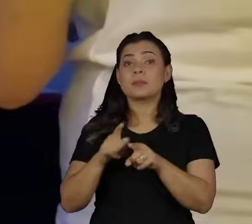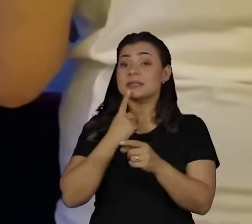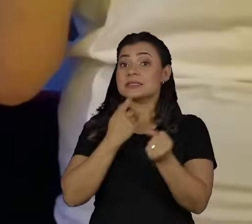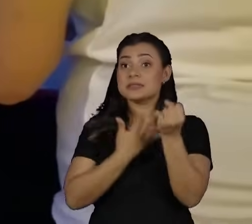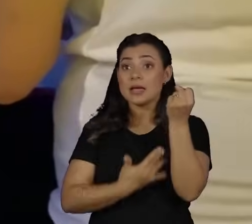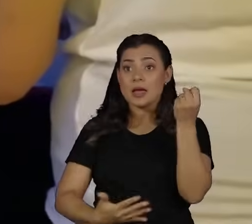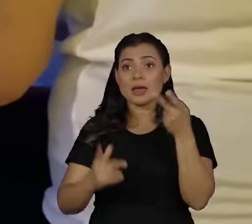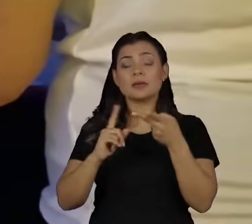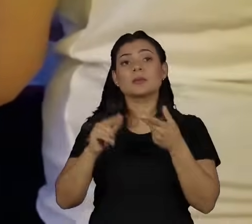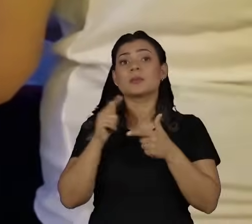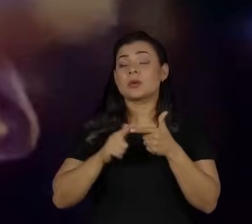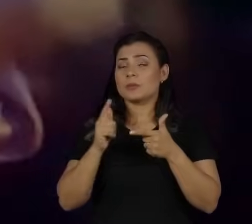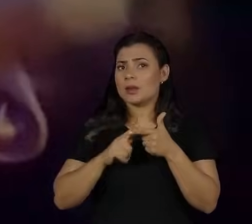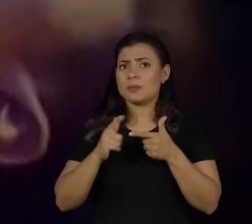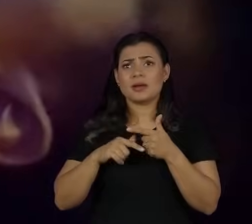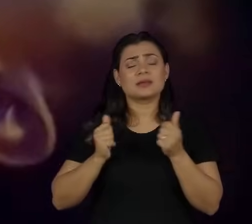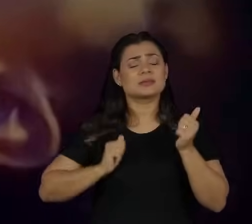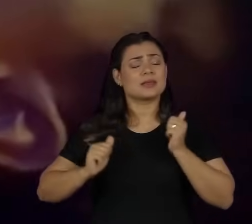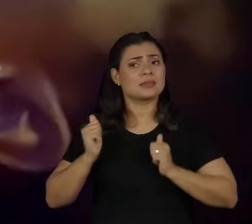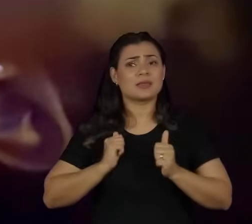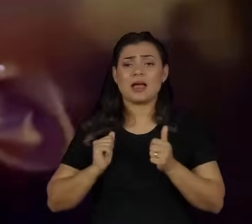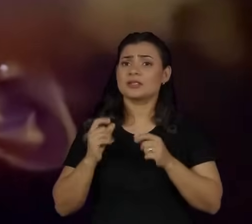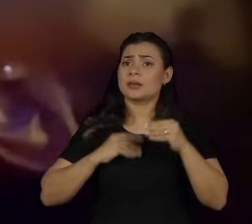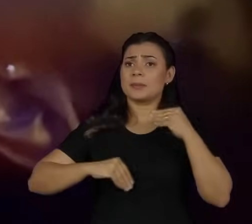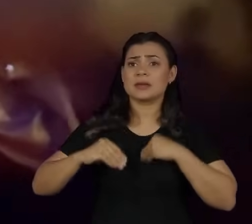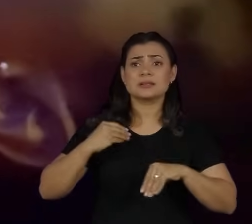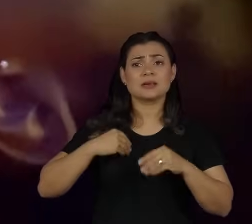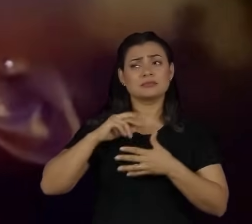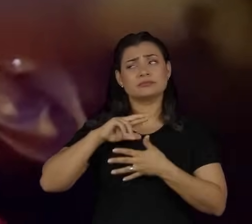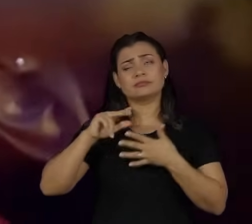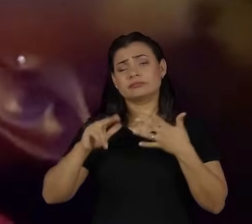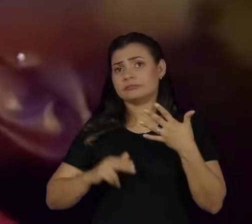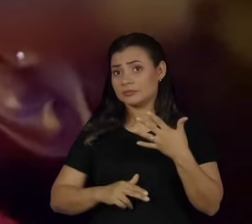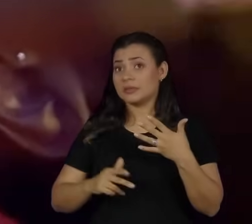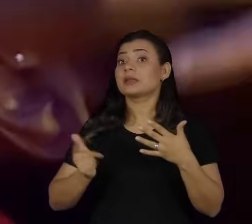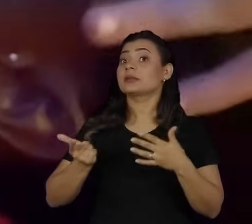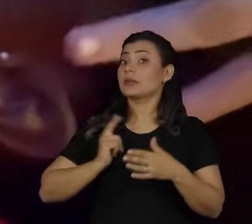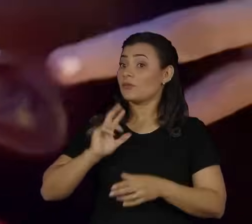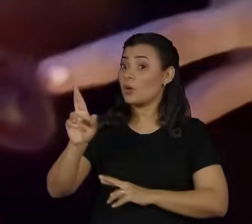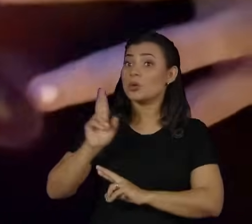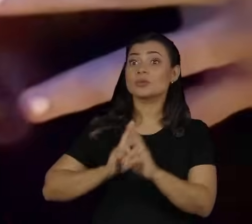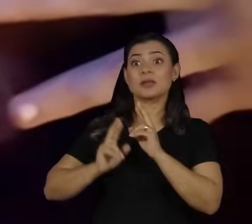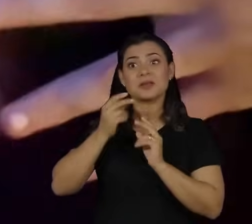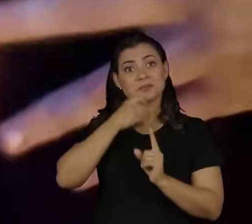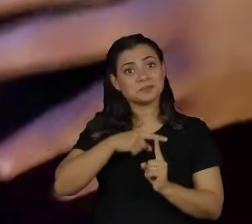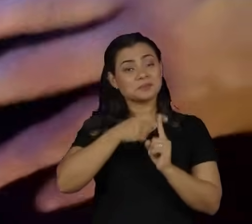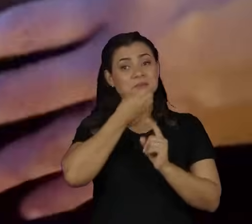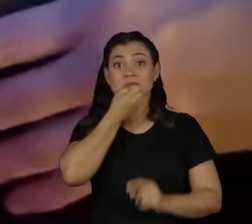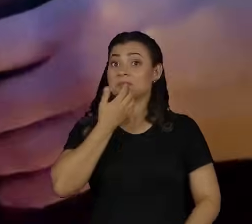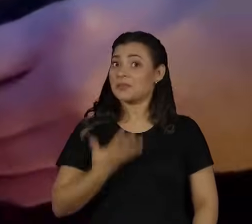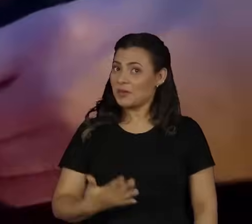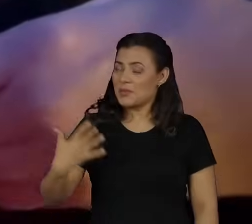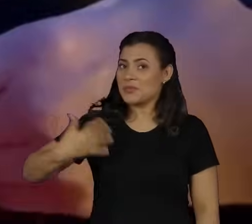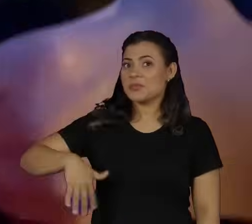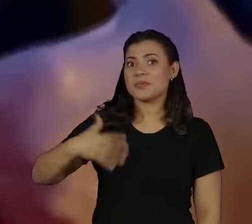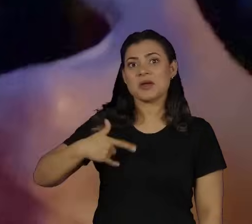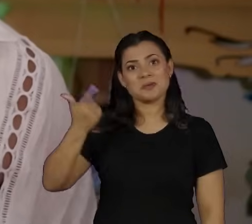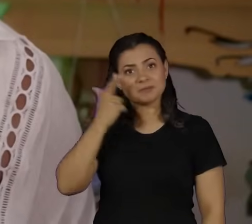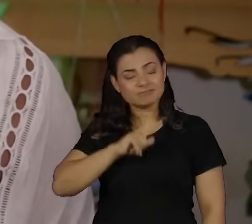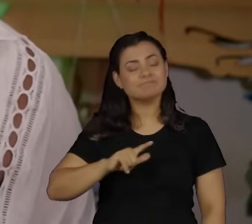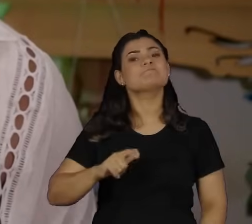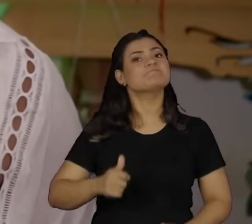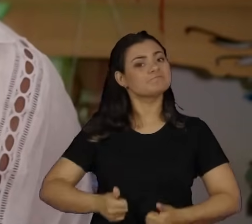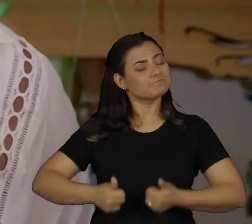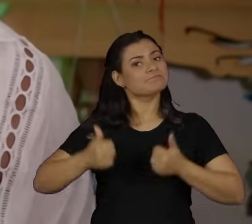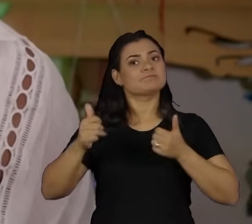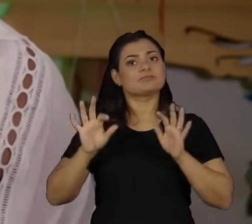sangue, artrite reumatoide, ansiedade, depressão, com resultados muito positivos, assim, de remissão total.